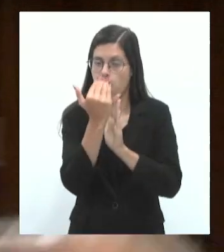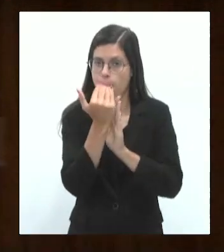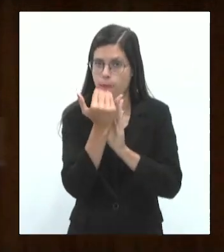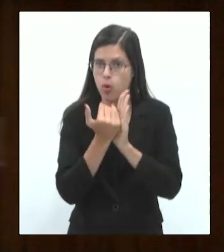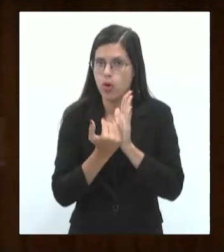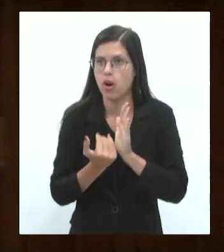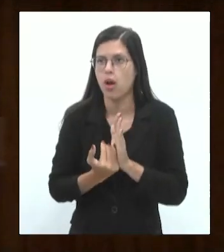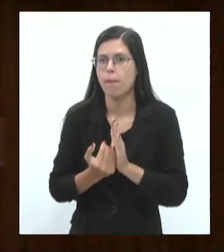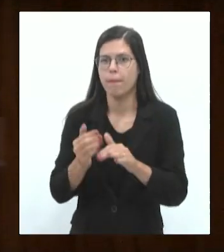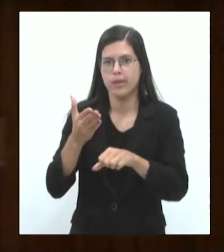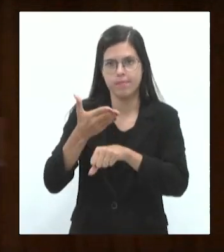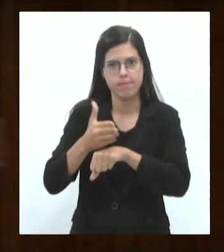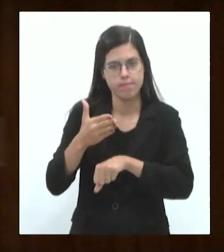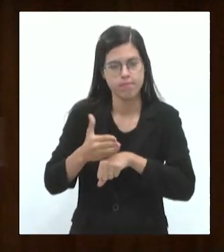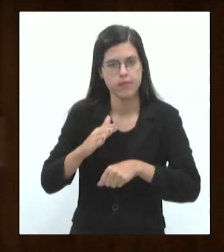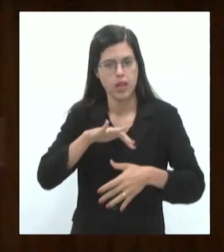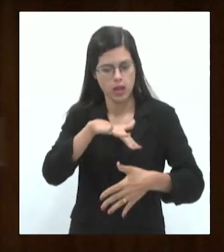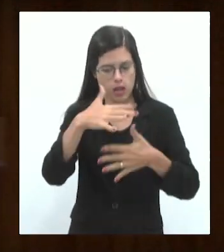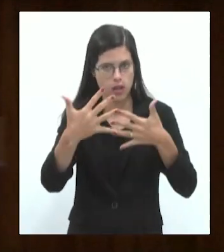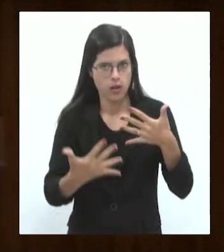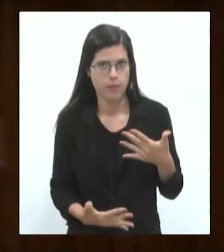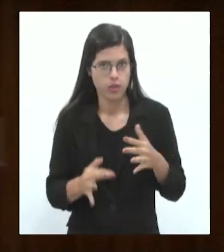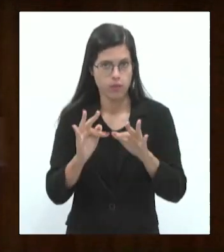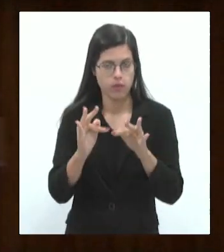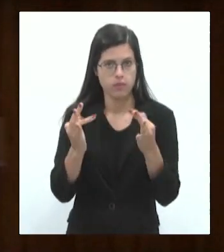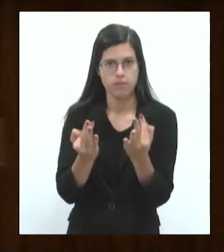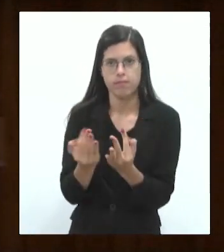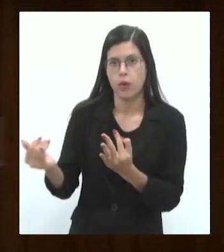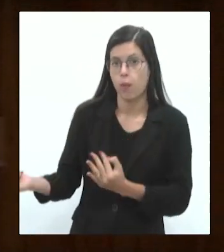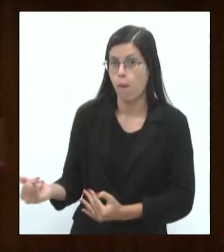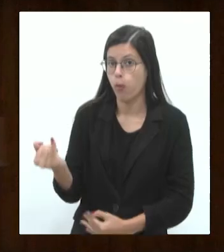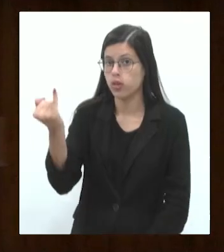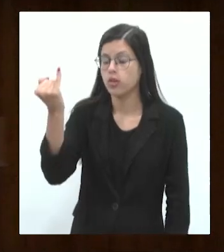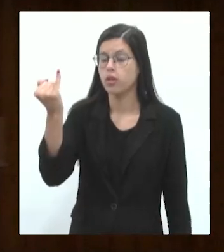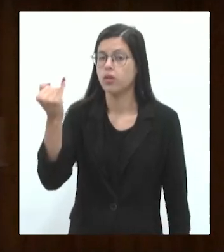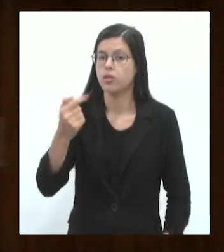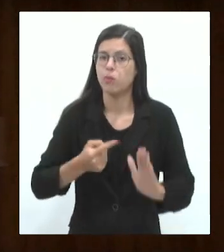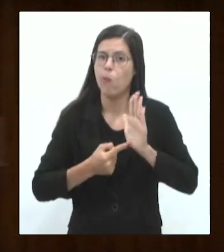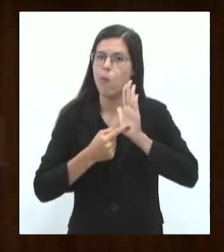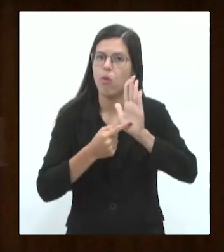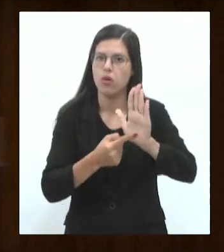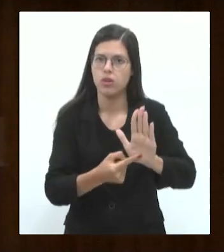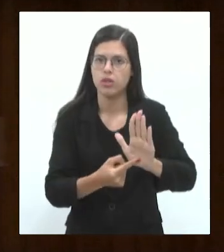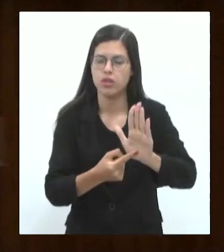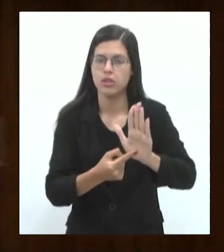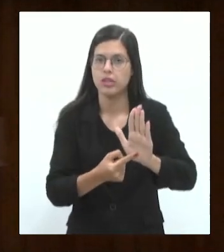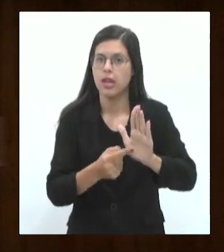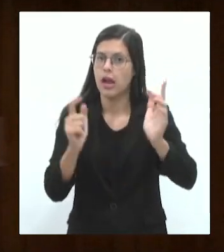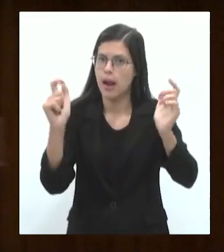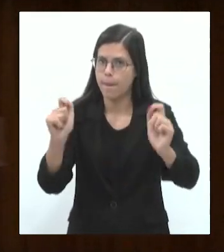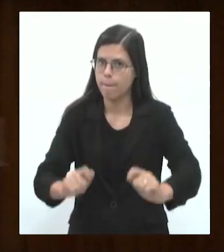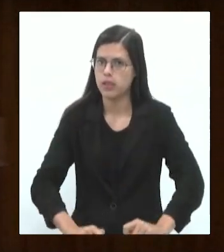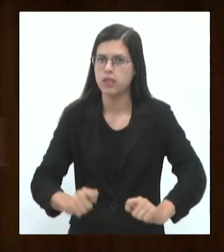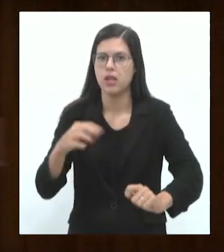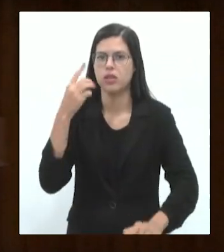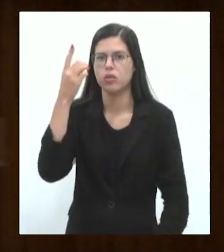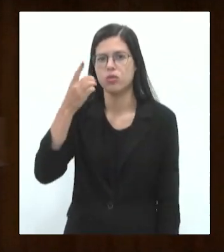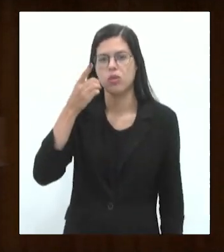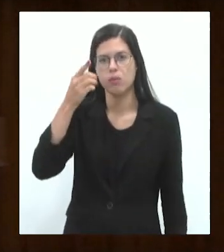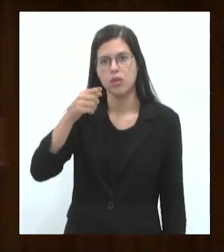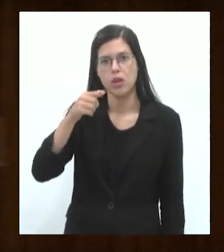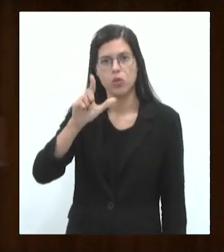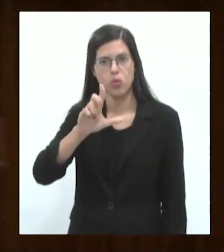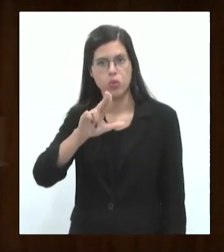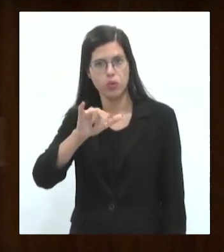Libras para os familiares é de extrema importância e mostra a capacidade que o nosso deputado também, Luiz Cláudio,